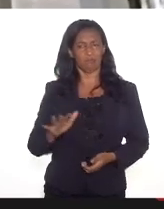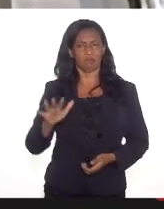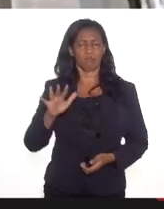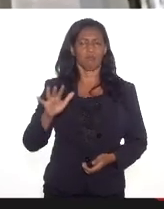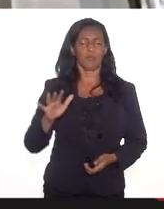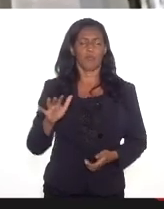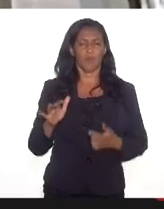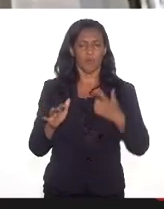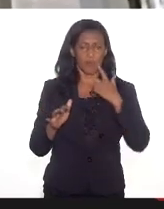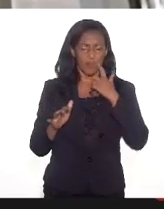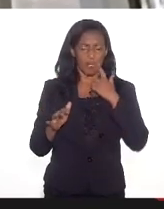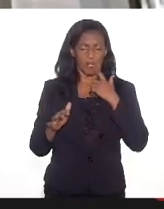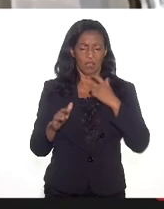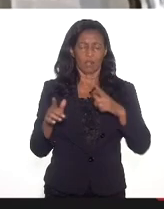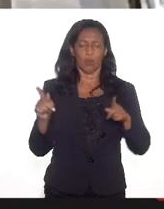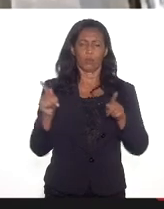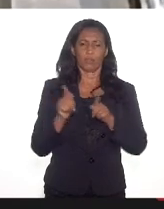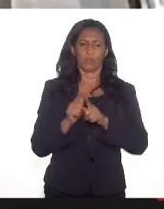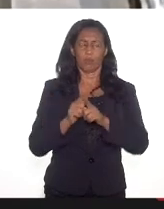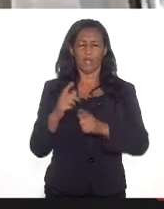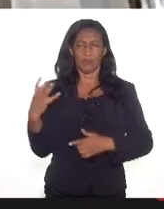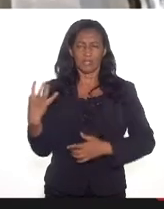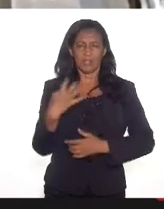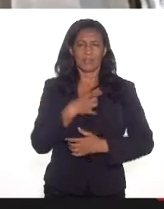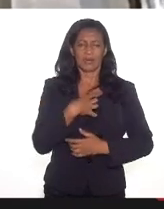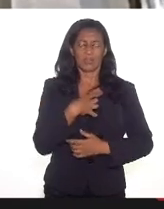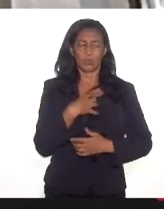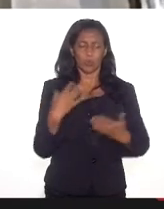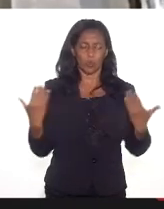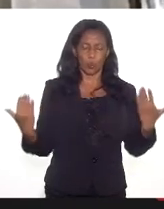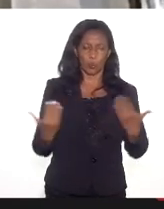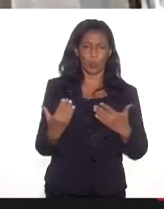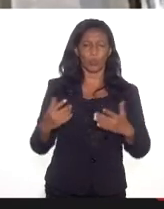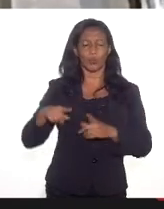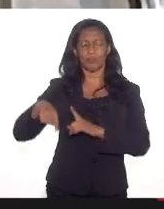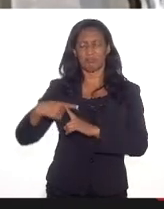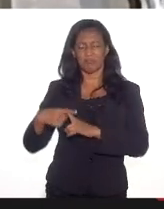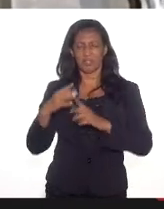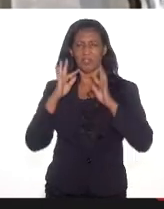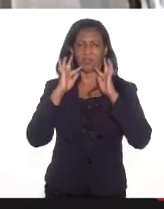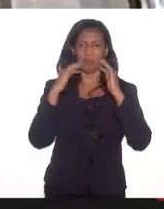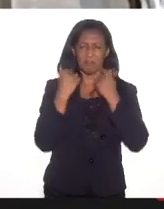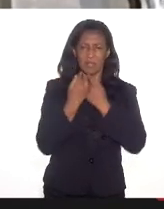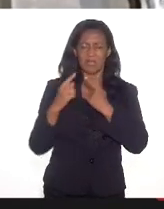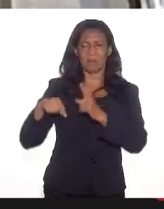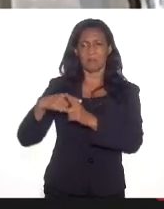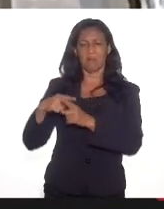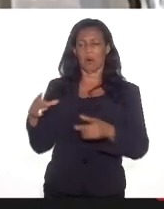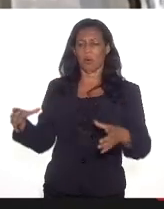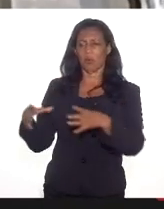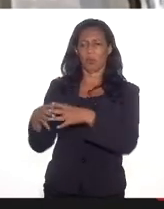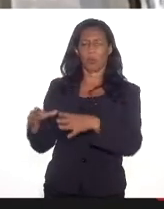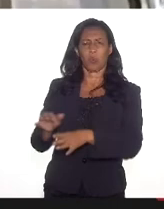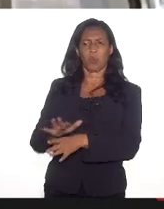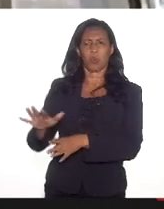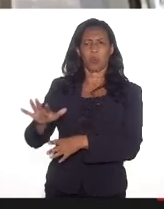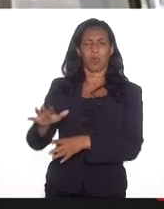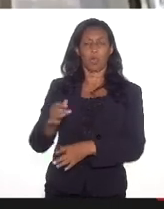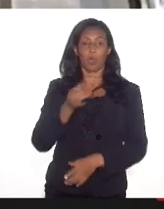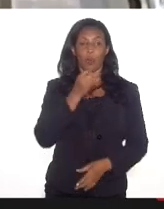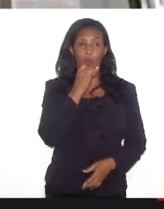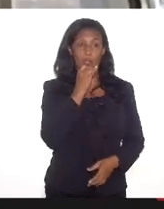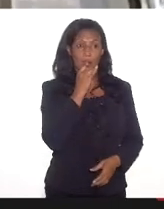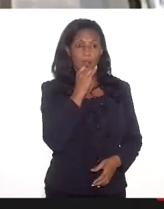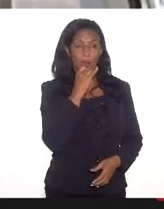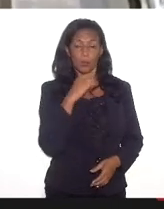hoje e afeta sobretudo as famílias e a comunidade essa comunidade é um exemplo do que tem vivido